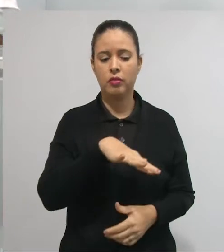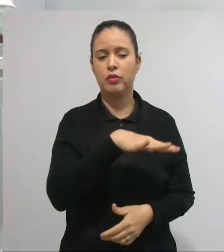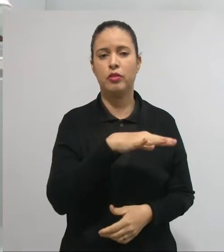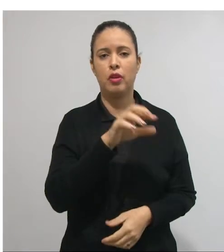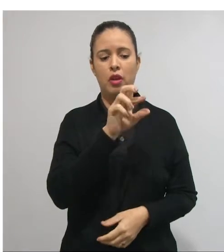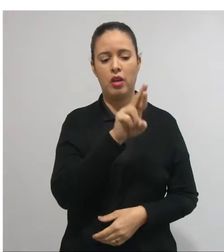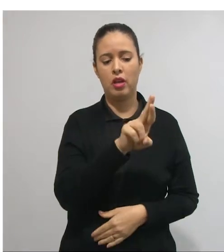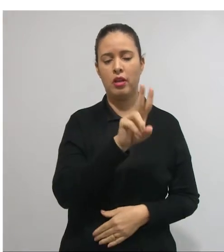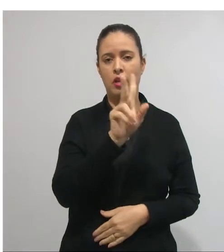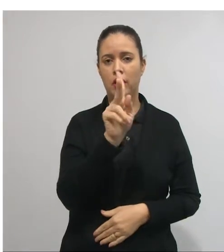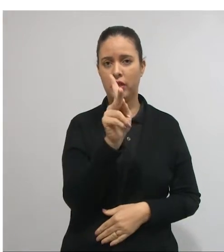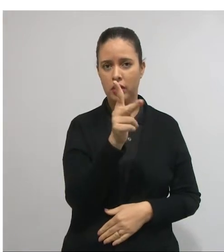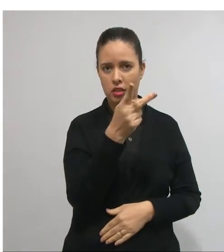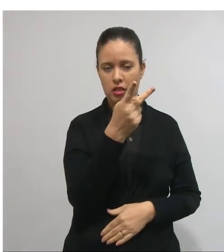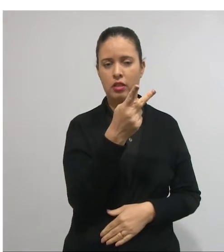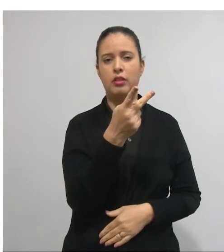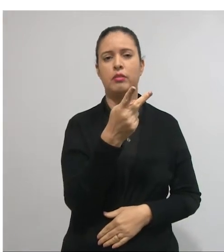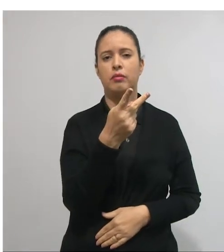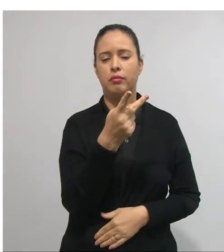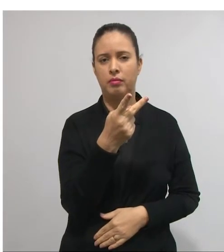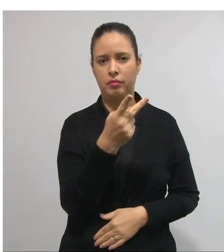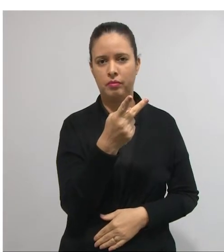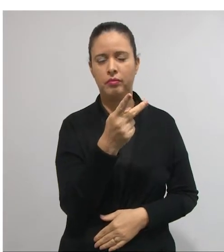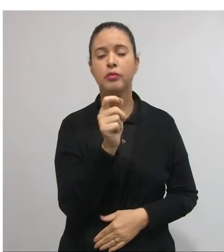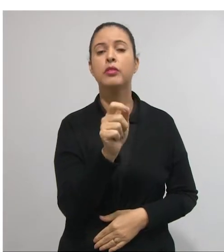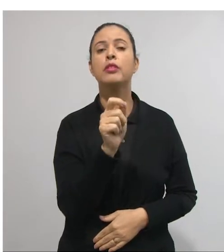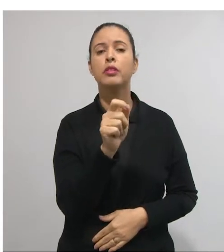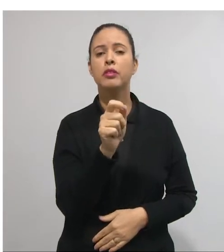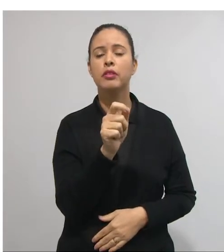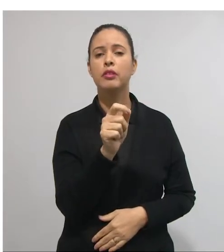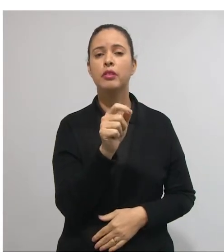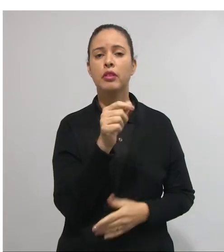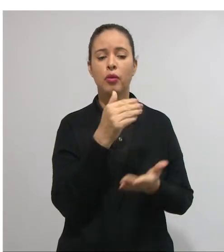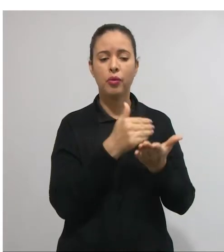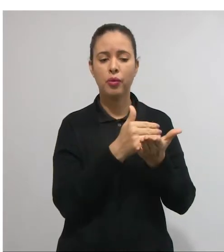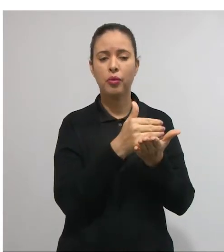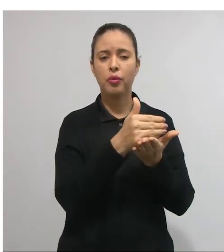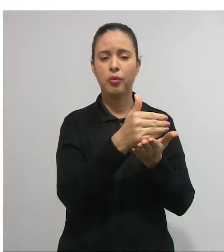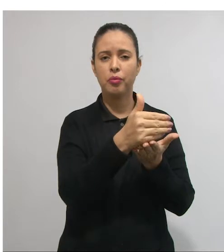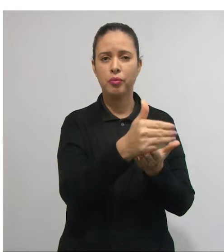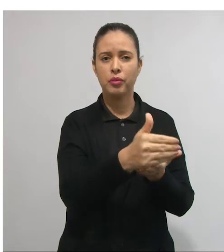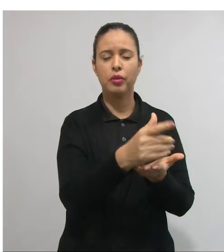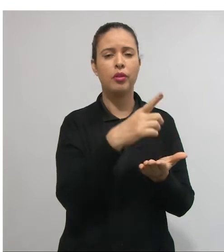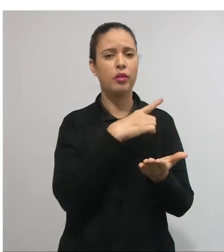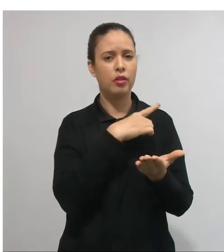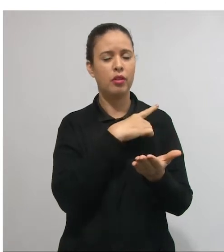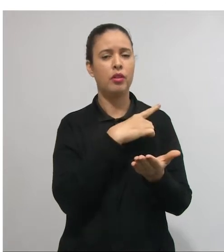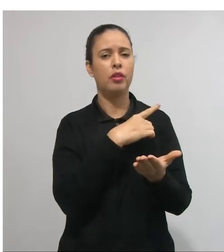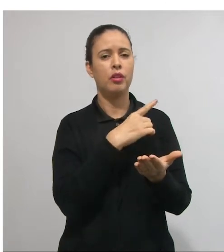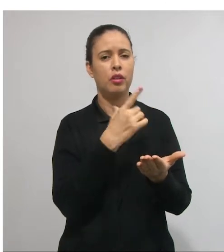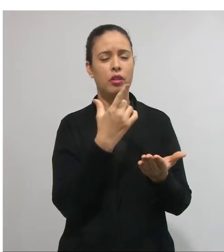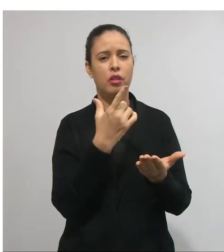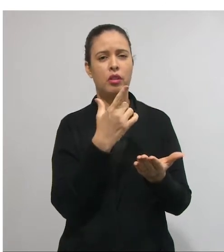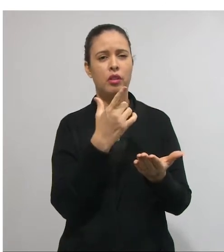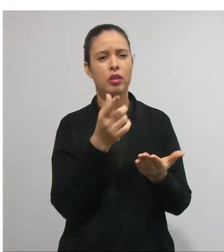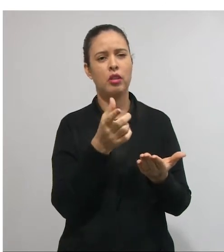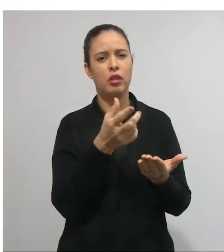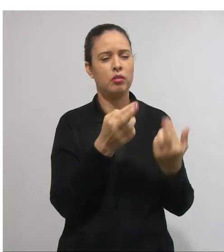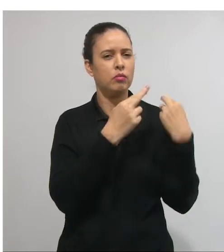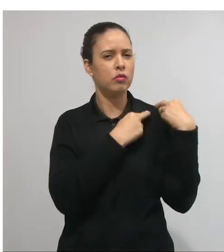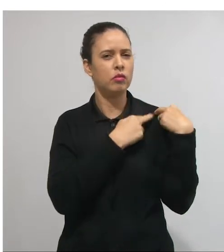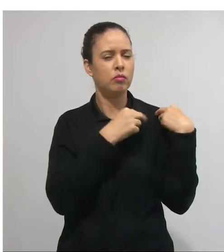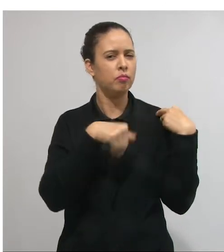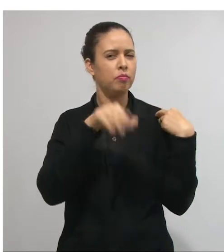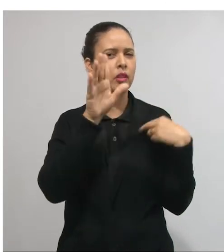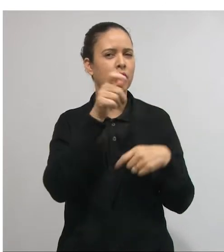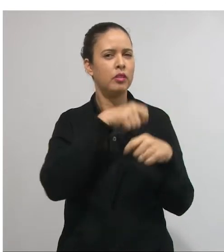de departamento de pessoal para recursos humanos, ele passou a assumir essa função mais administrativa.